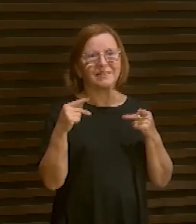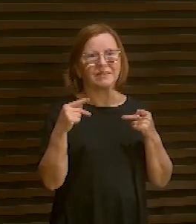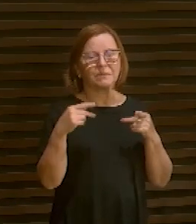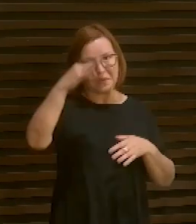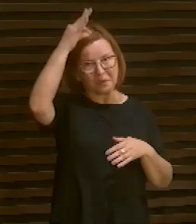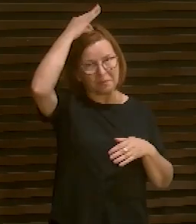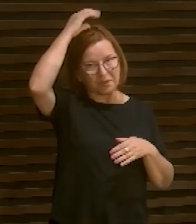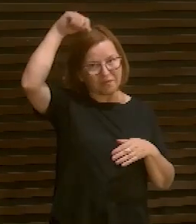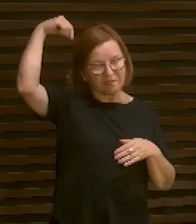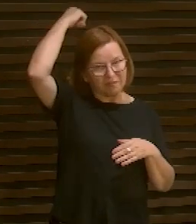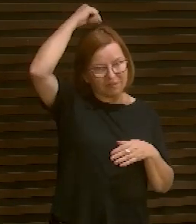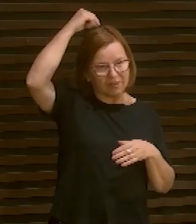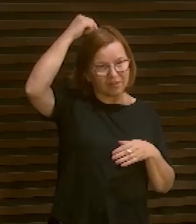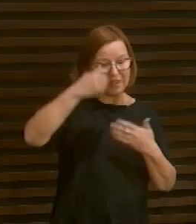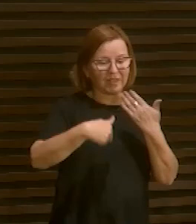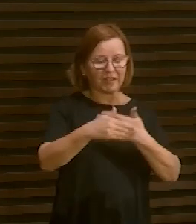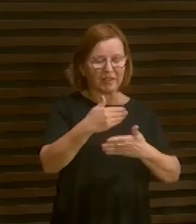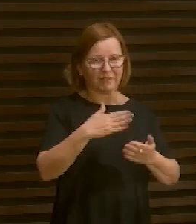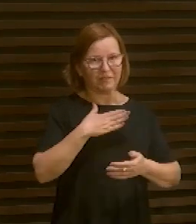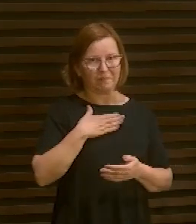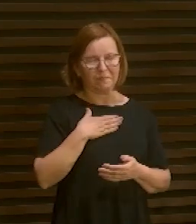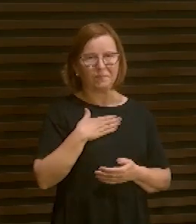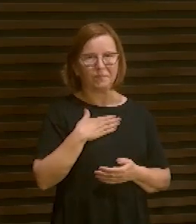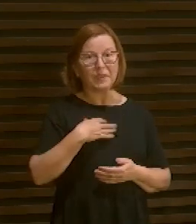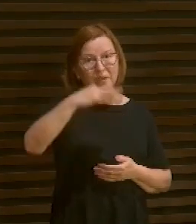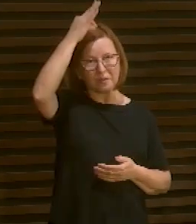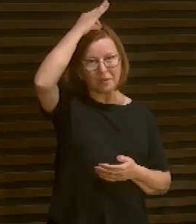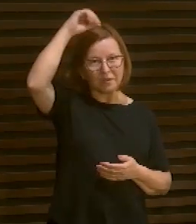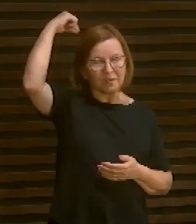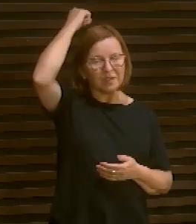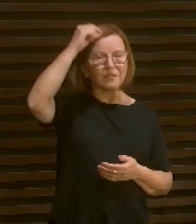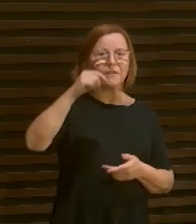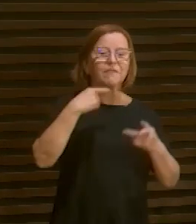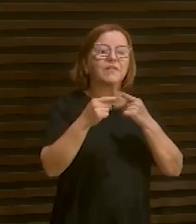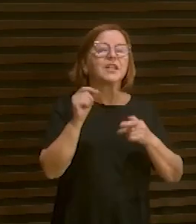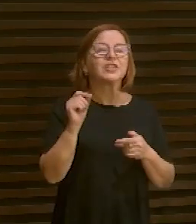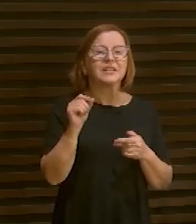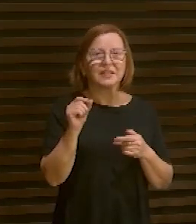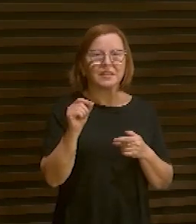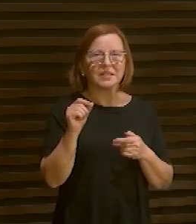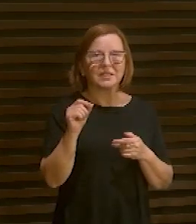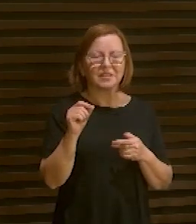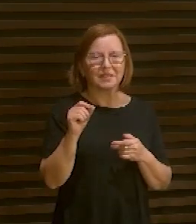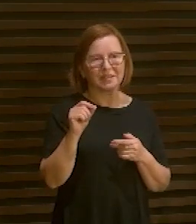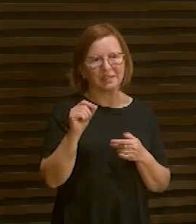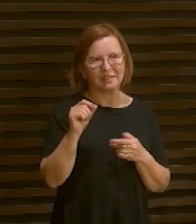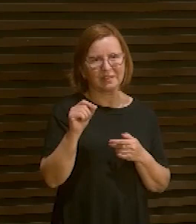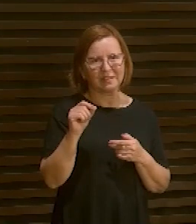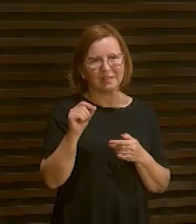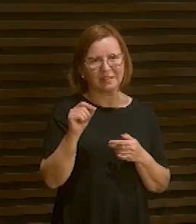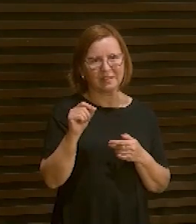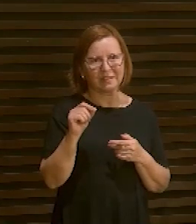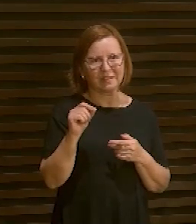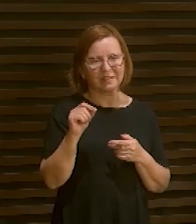O Espírito Santo, através de você. E o Espírito Santo fala de quem? Ou fala a respeito de quem? O assunto